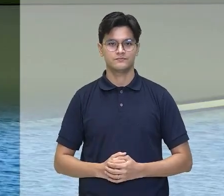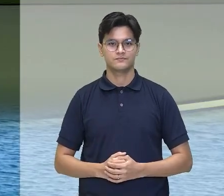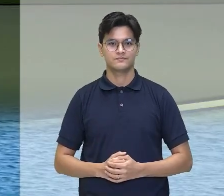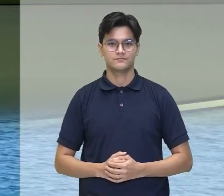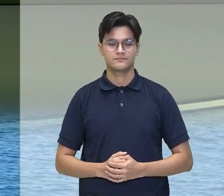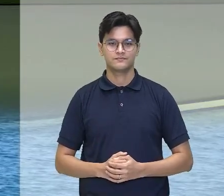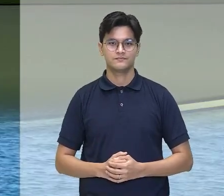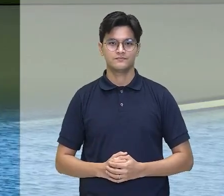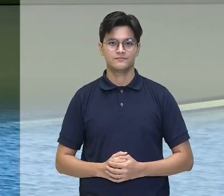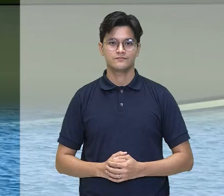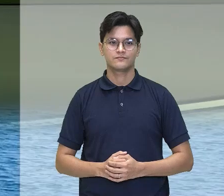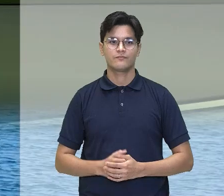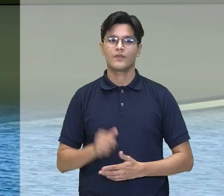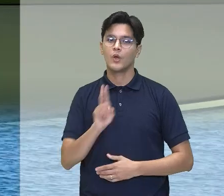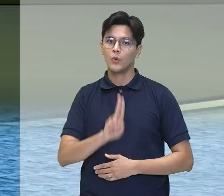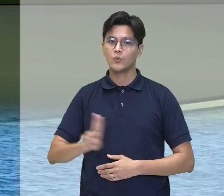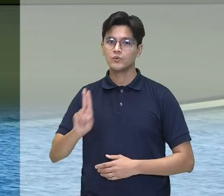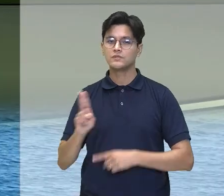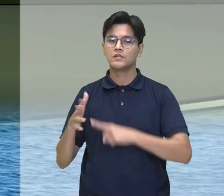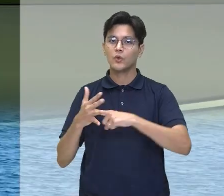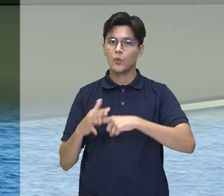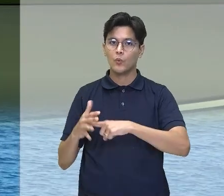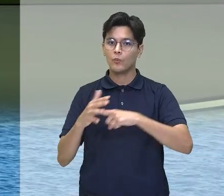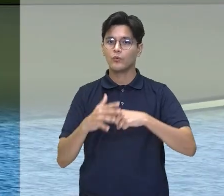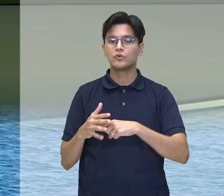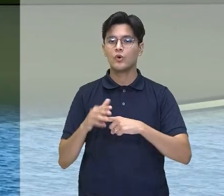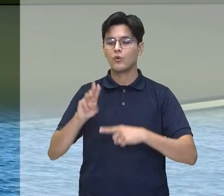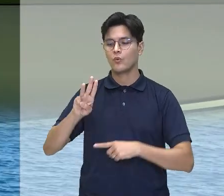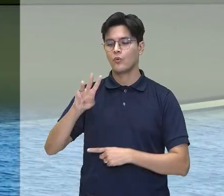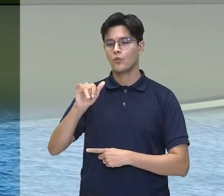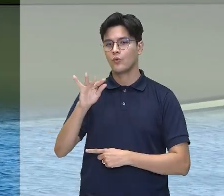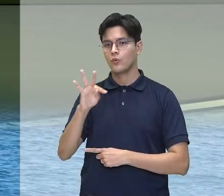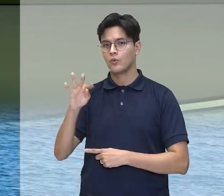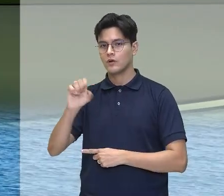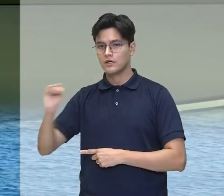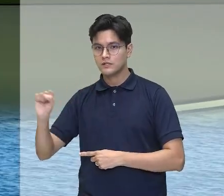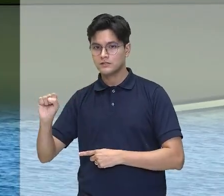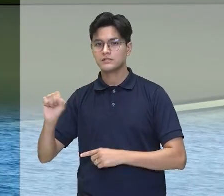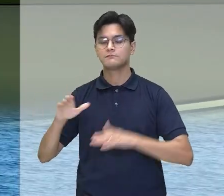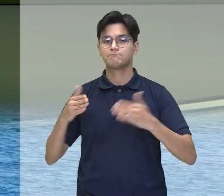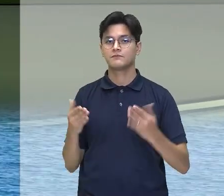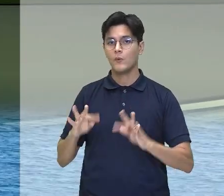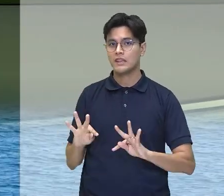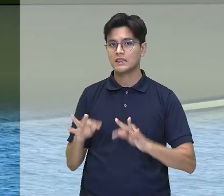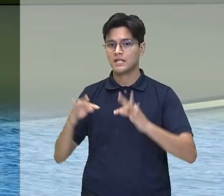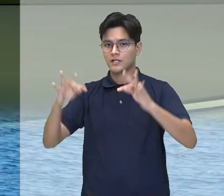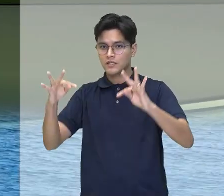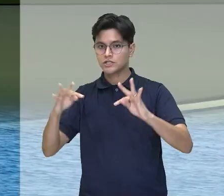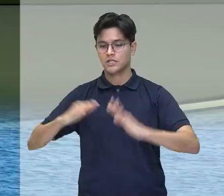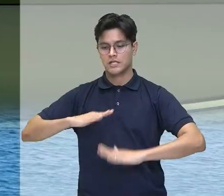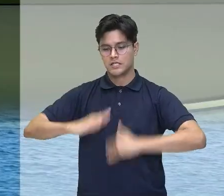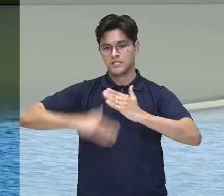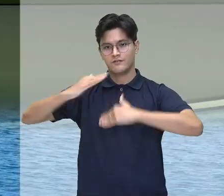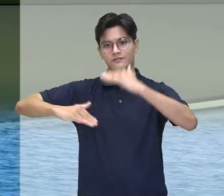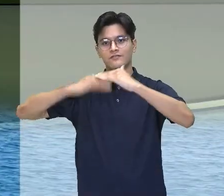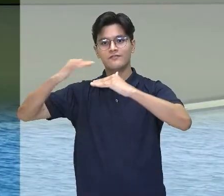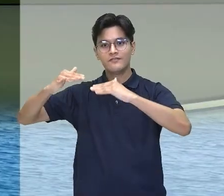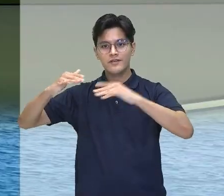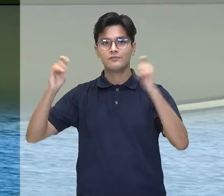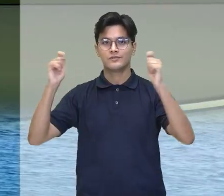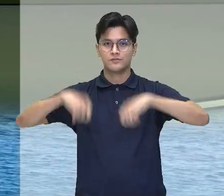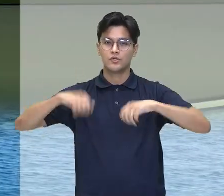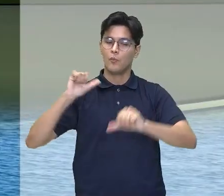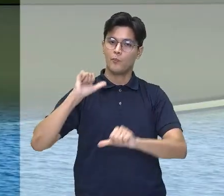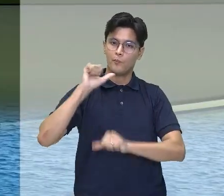A partir do motor de Watt, o que aconteceu? As tecnologias foram desenvolvidas e mudaram a indústria e o meio de